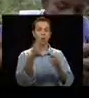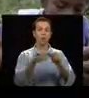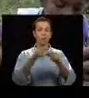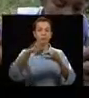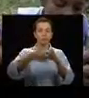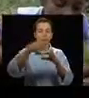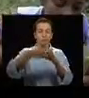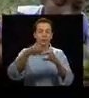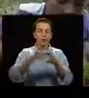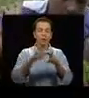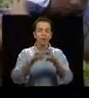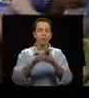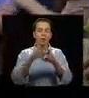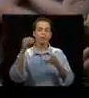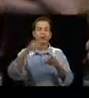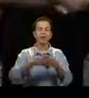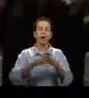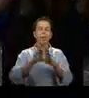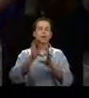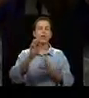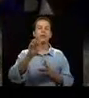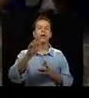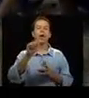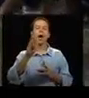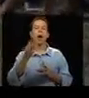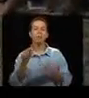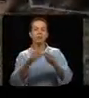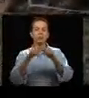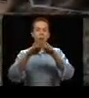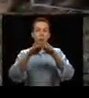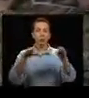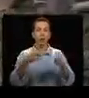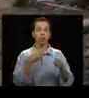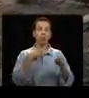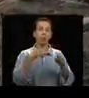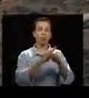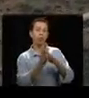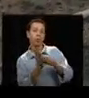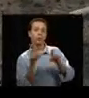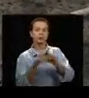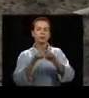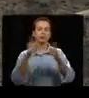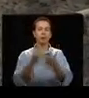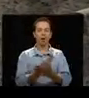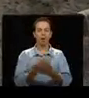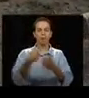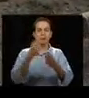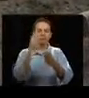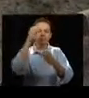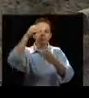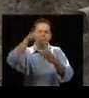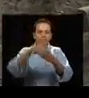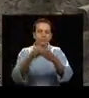vamos fazer a cova e a beterraba já está aqui. Nessa posição ela não pode entortar a raiz porque senão vai